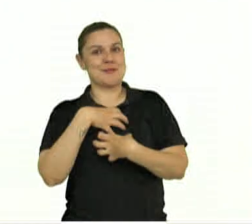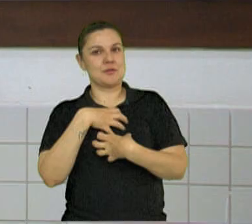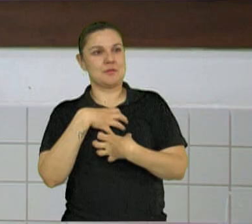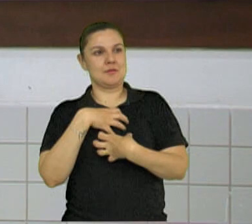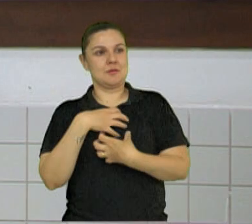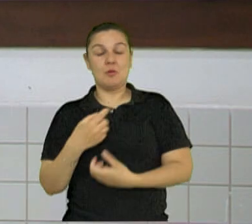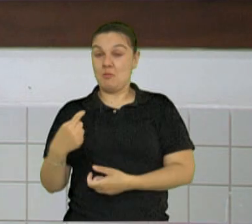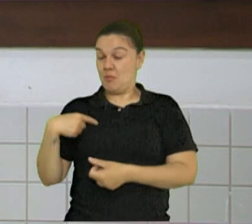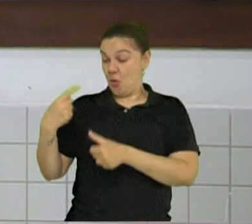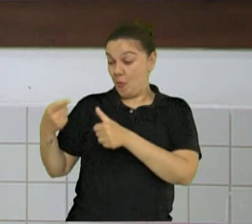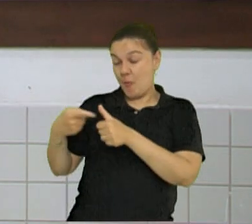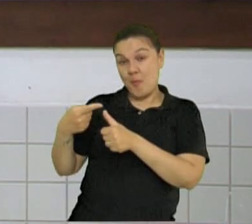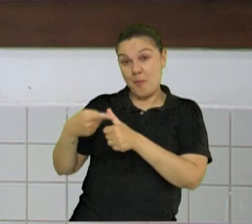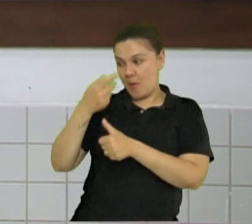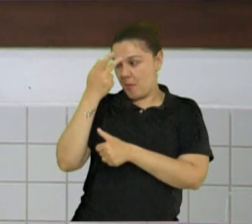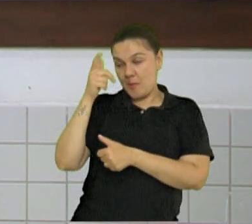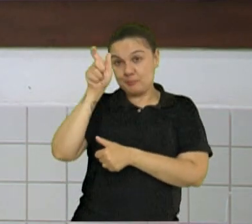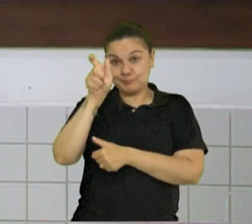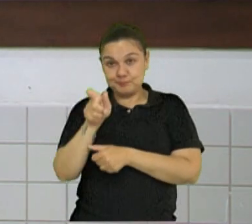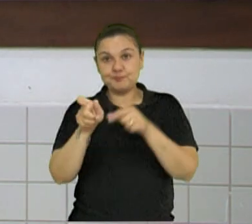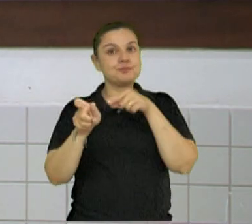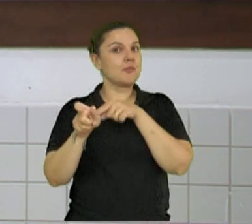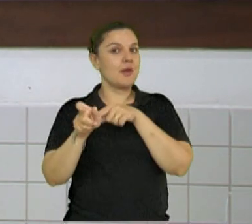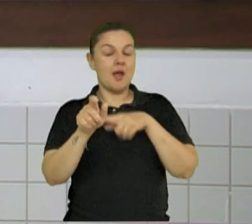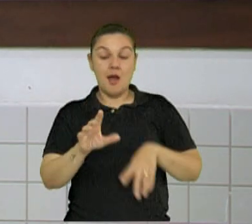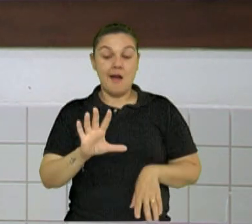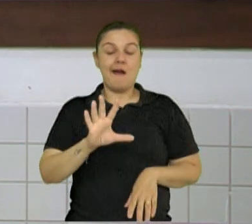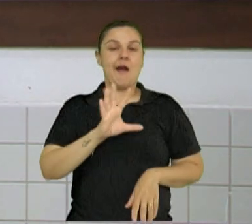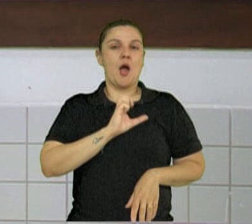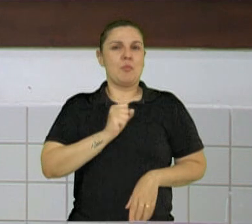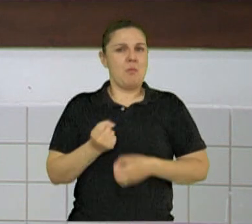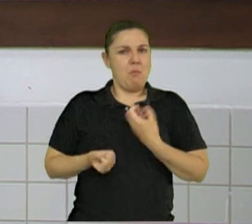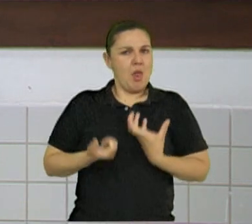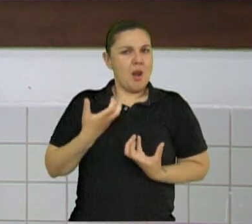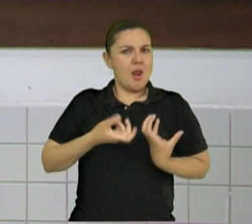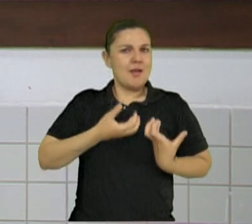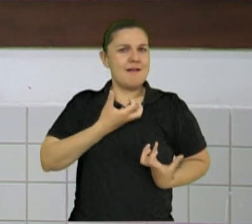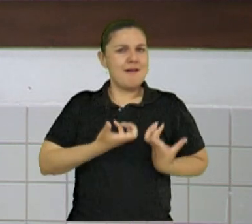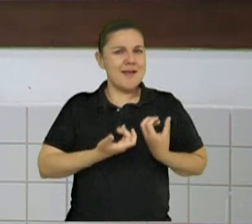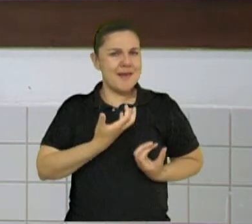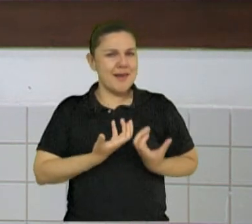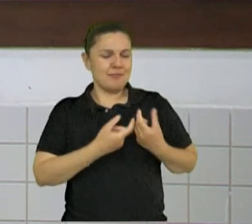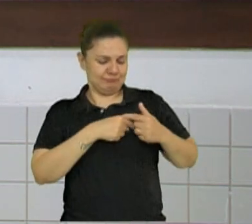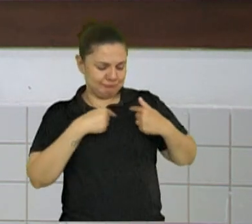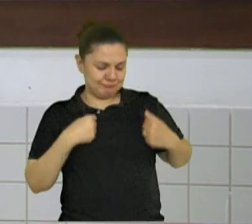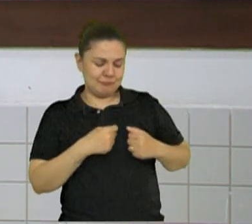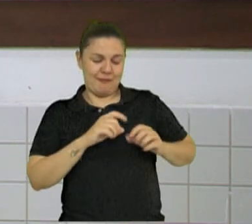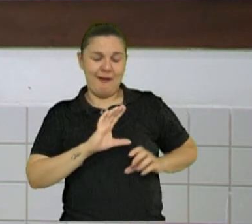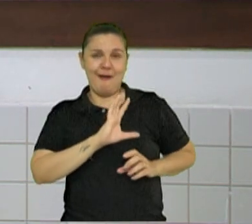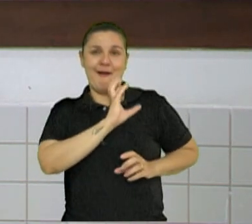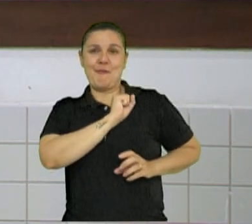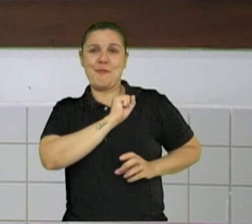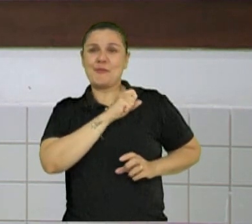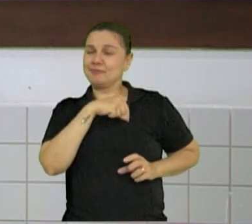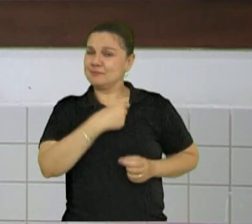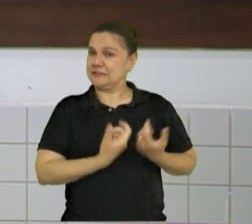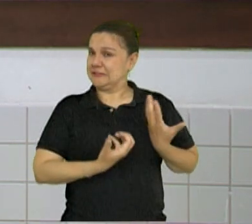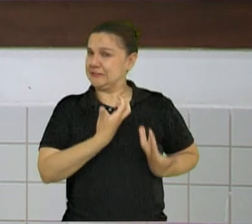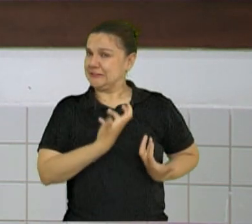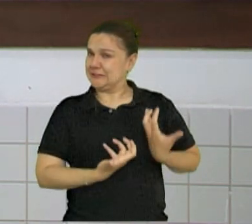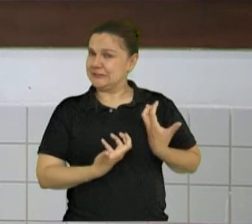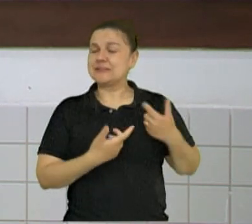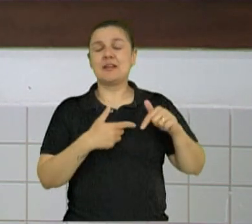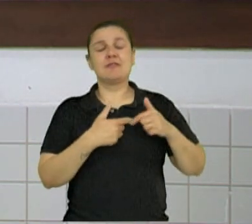O meu primeiro sujeito lírico, ele pensa nesse amor, nessa chama, esse fogo ali do amor, como algo que pode